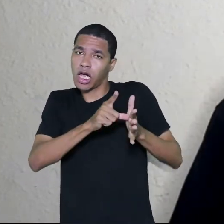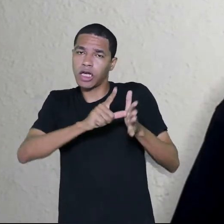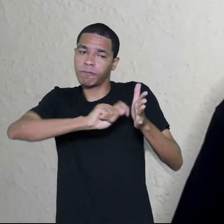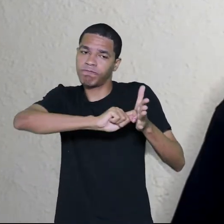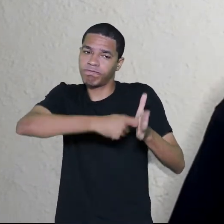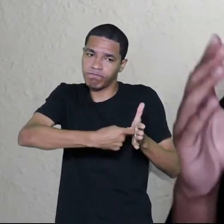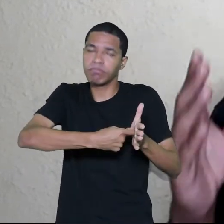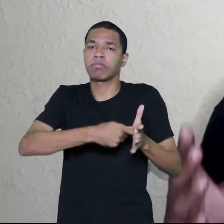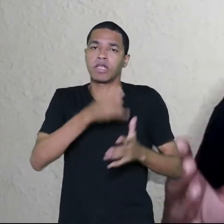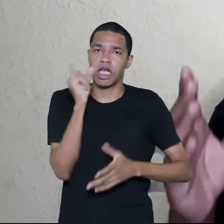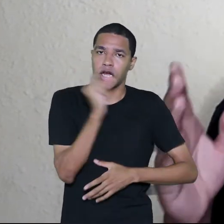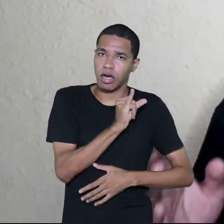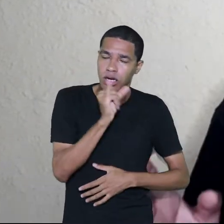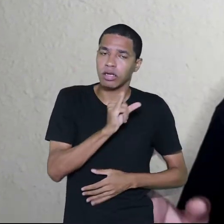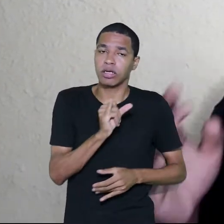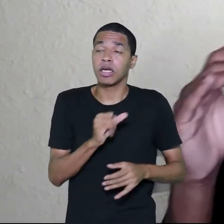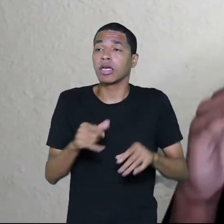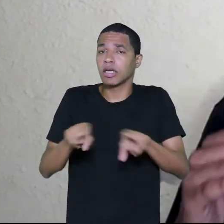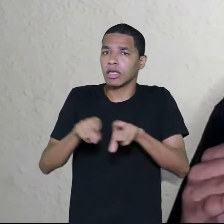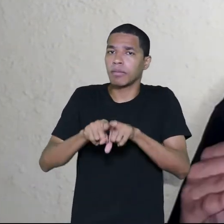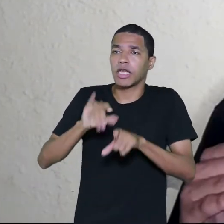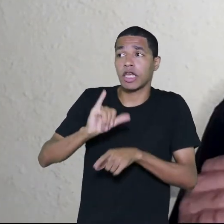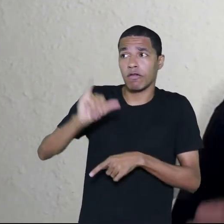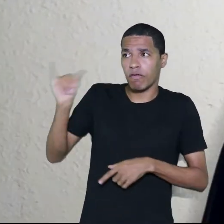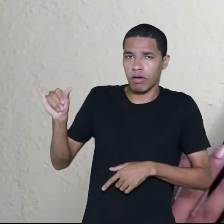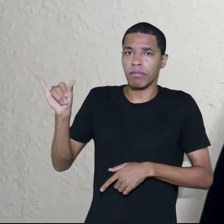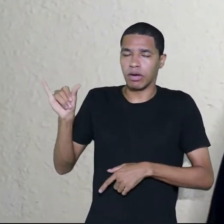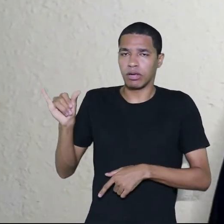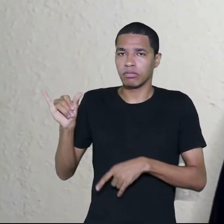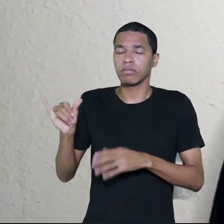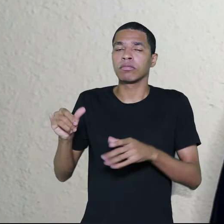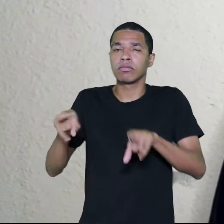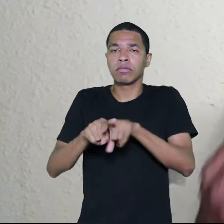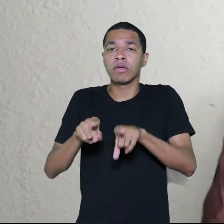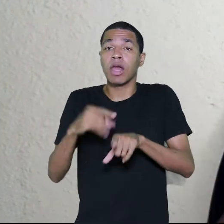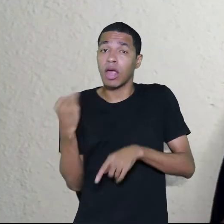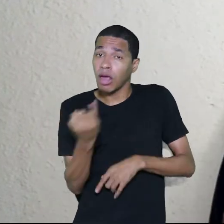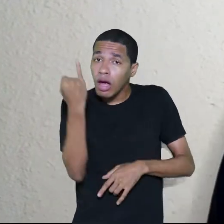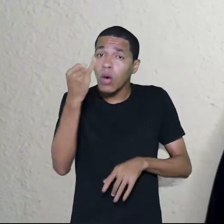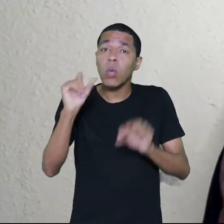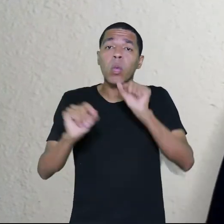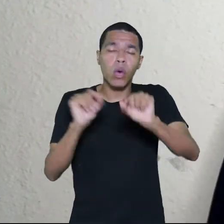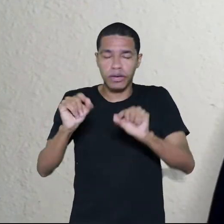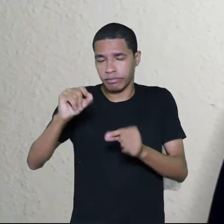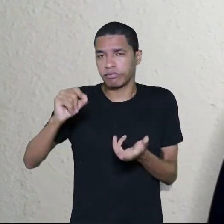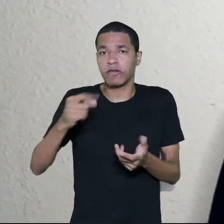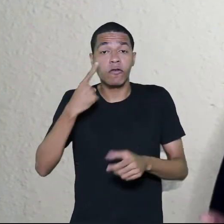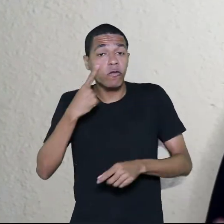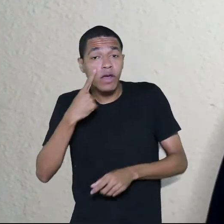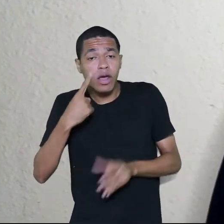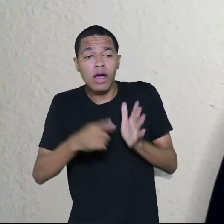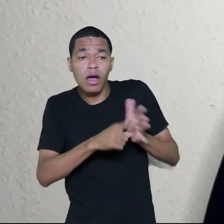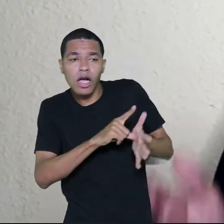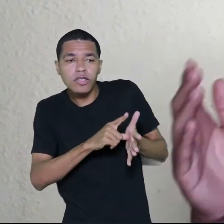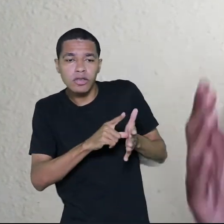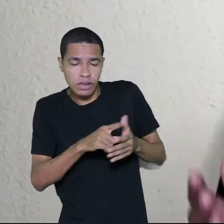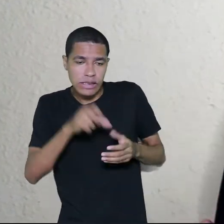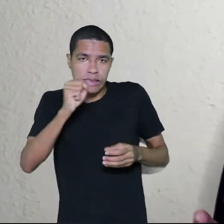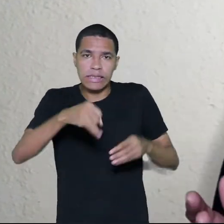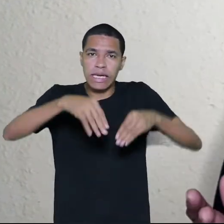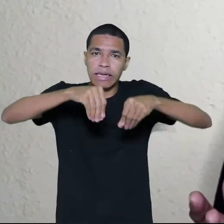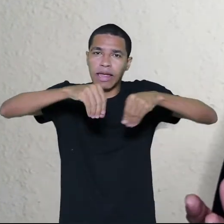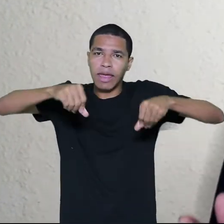esteja desligado e esteja devidamente informando isso. Deve ser também muito importante lembrarem de verificar